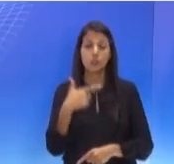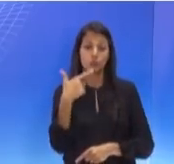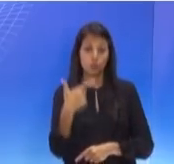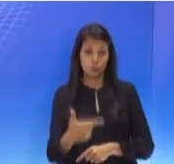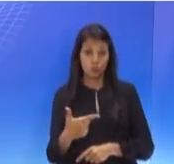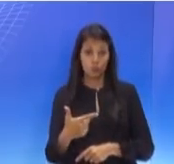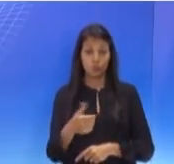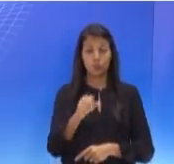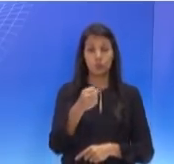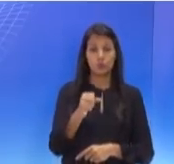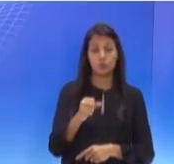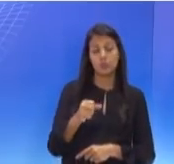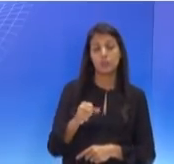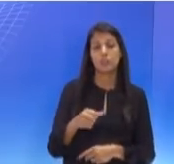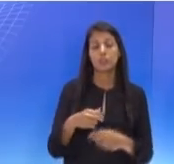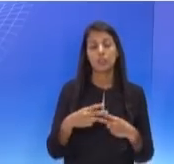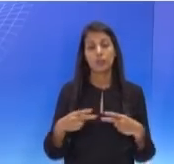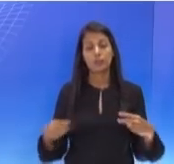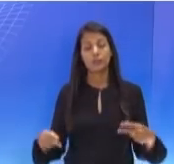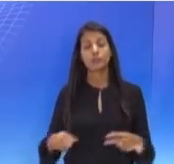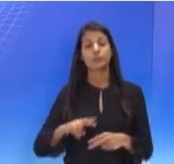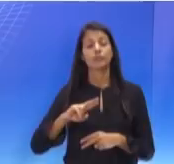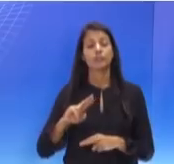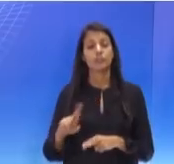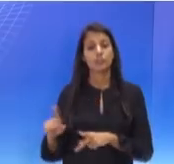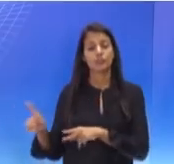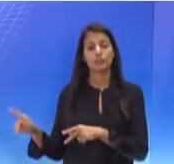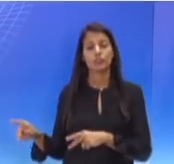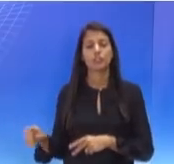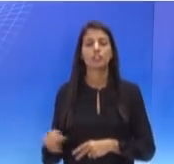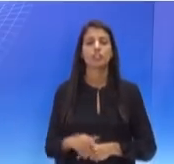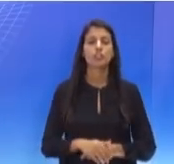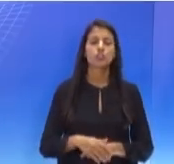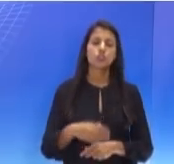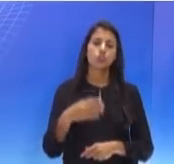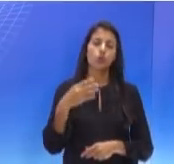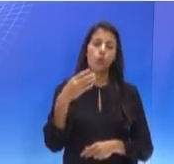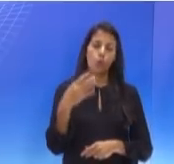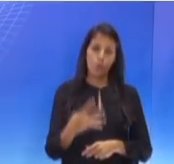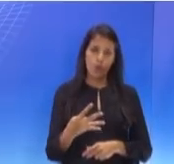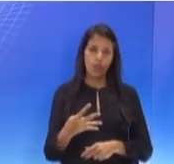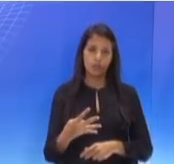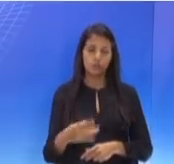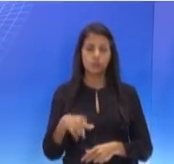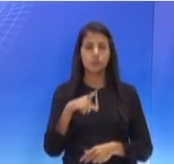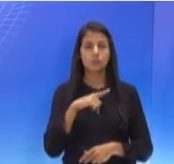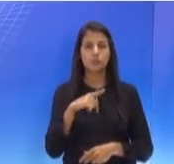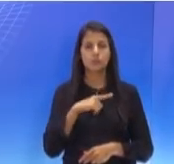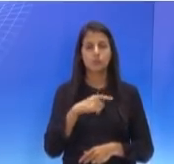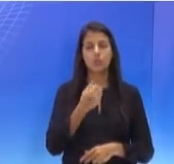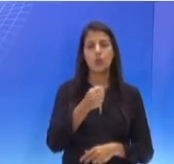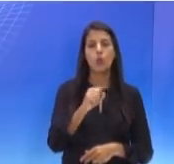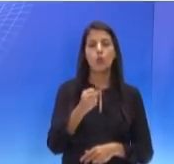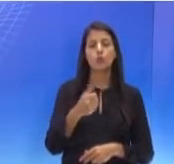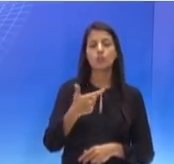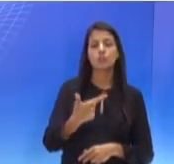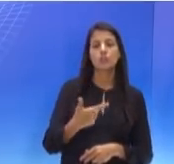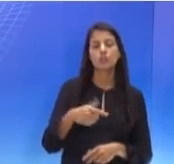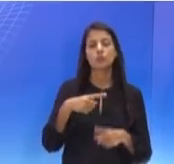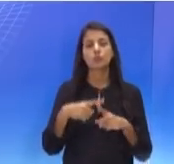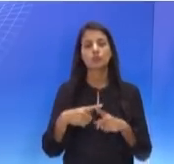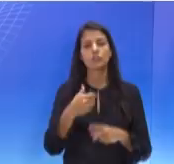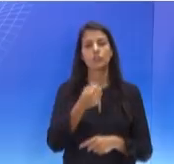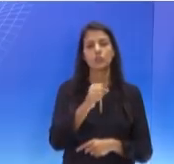3, 85 por 82 por 90. Na caixa 4, 82 por 95 por 82. Na